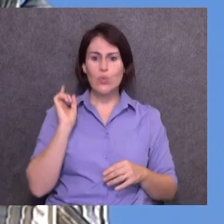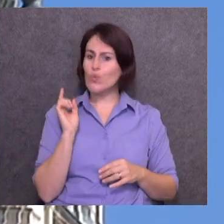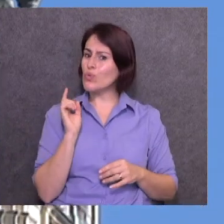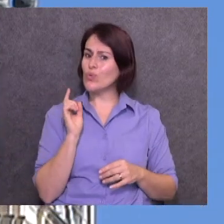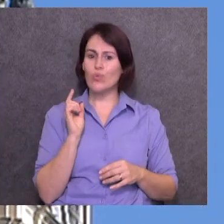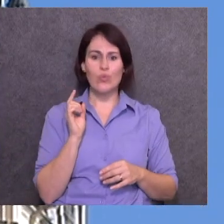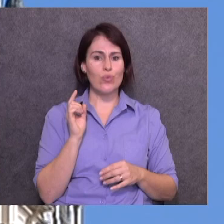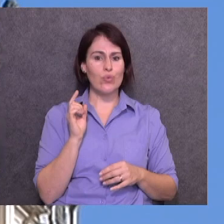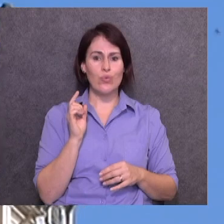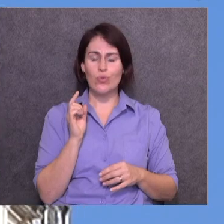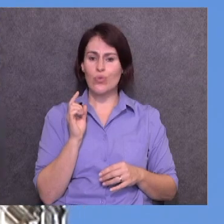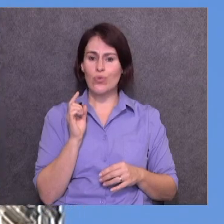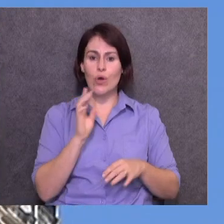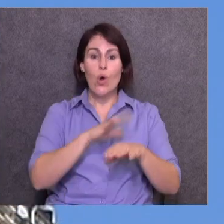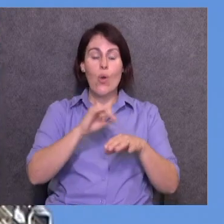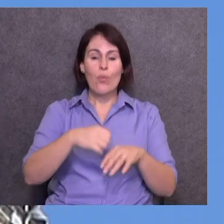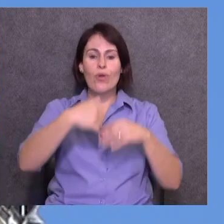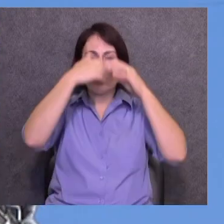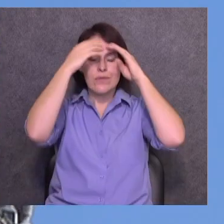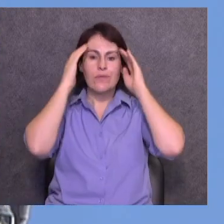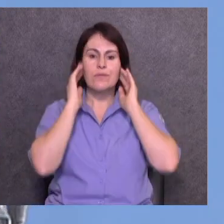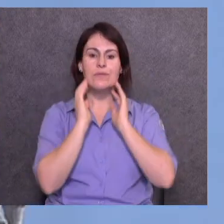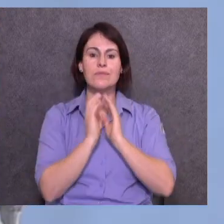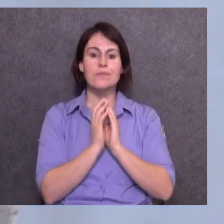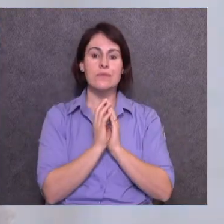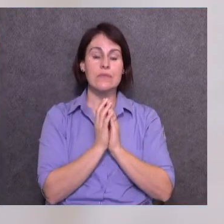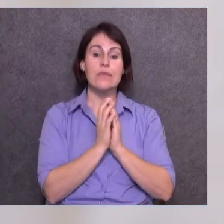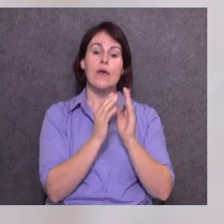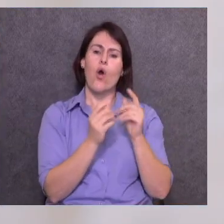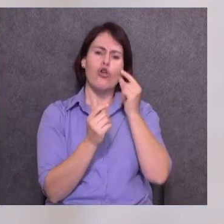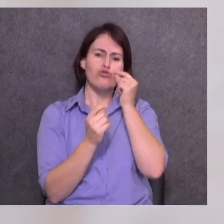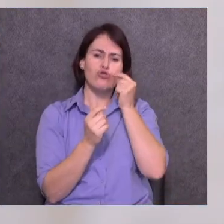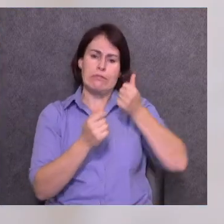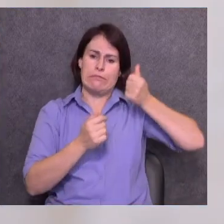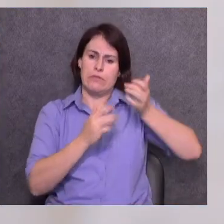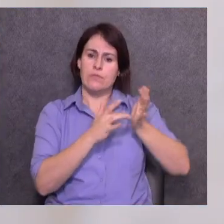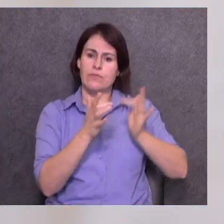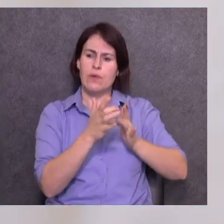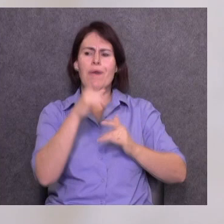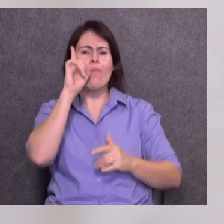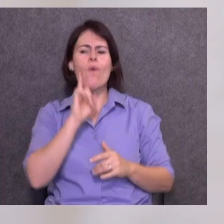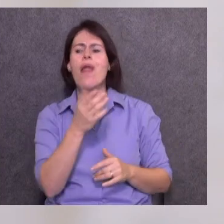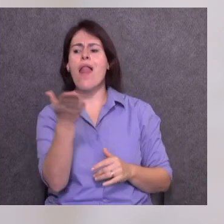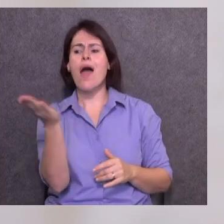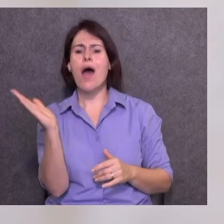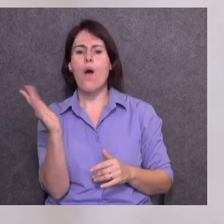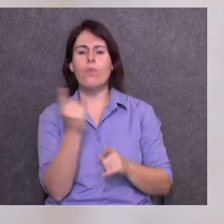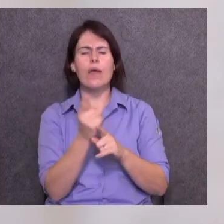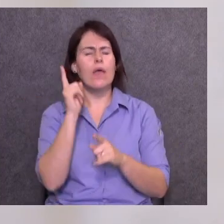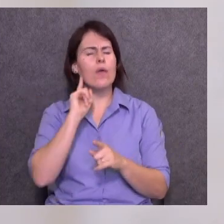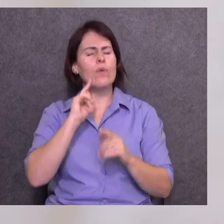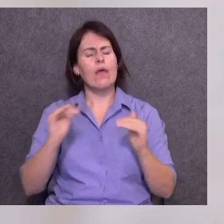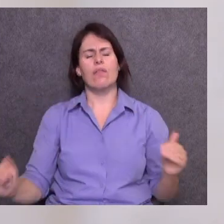Perante o protagonismo masculino, elas estão lá como um importante